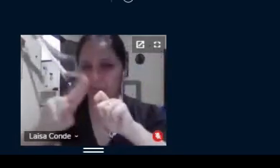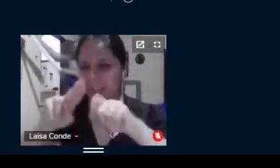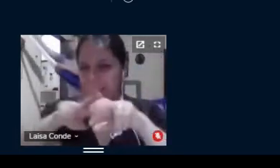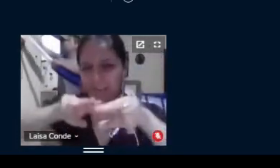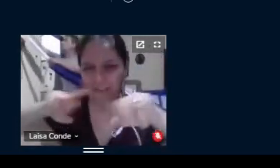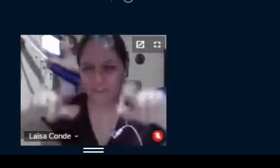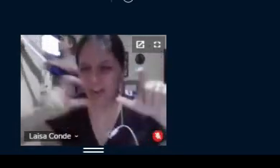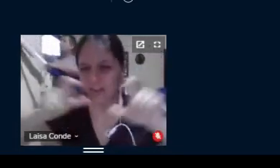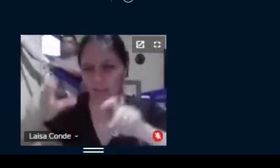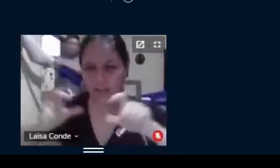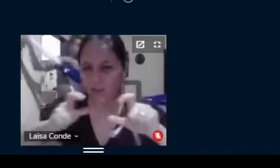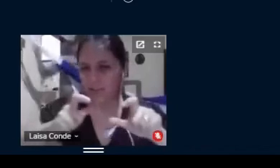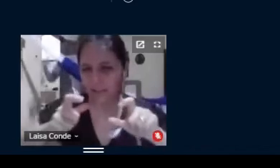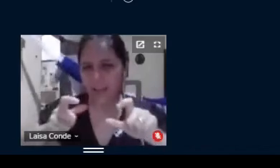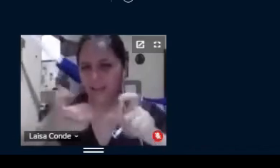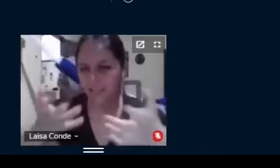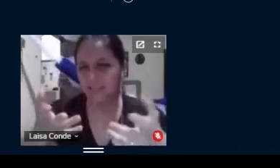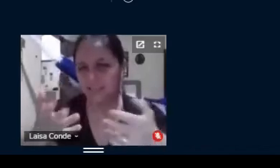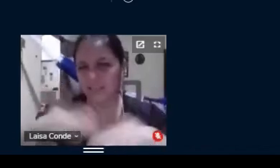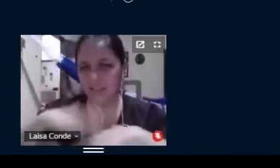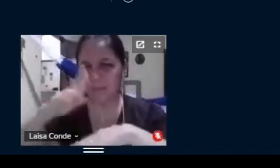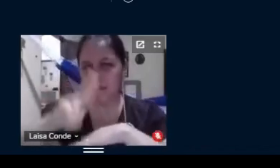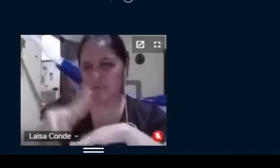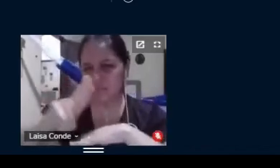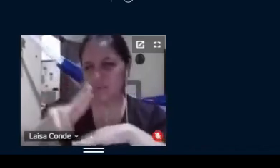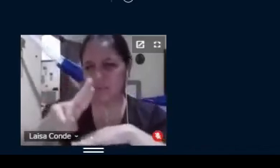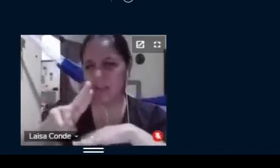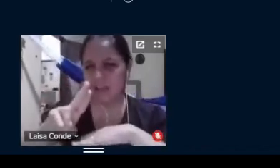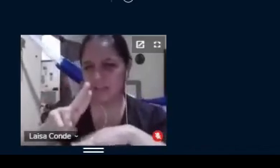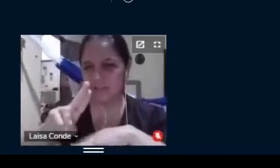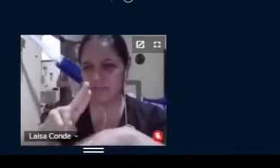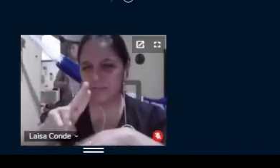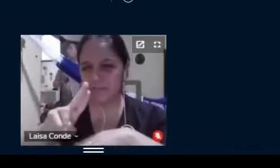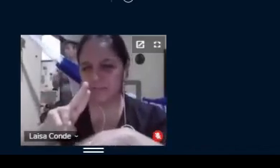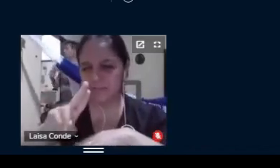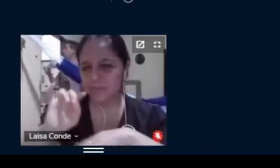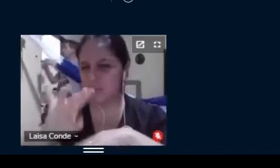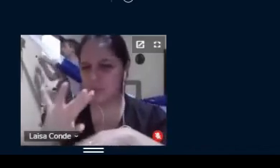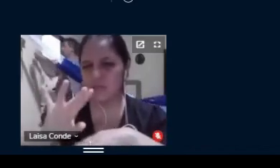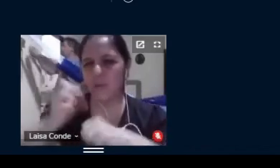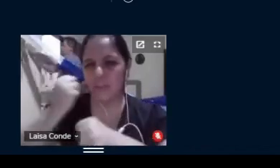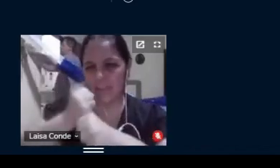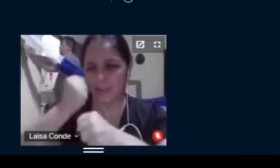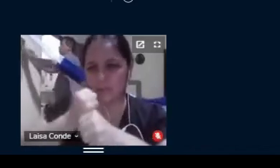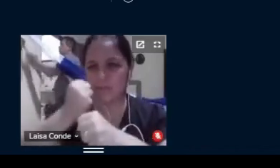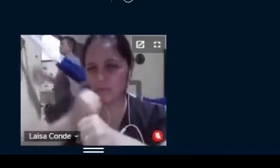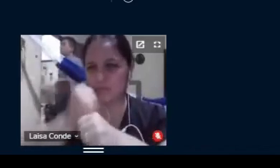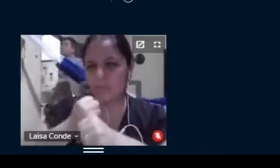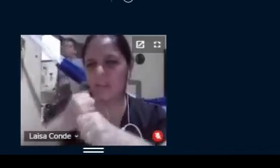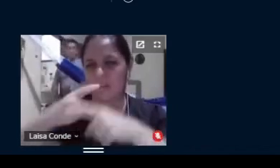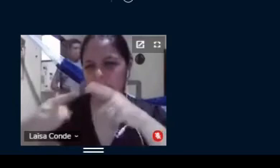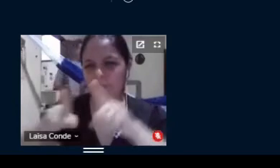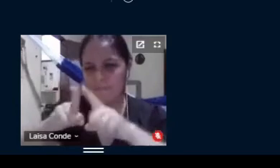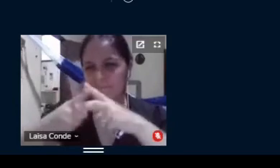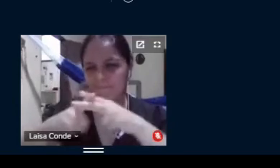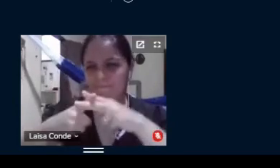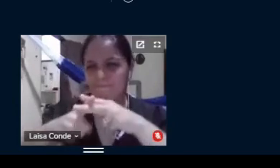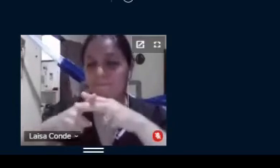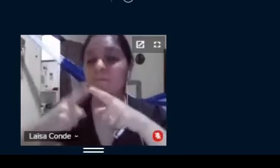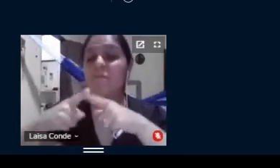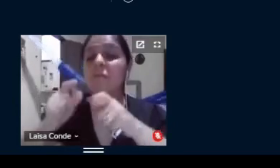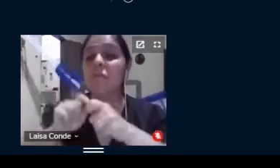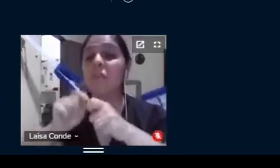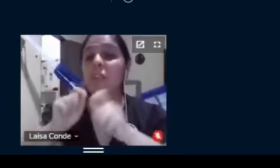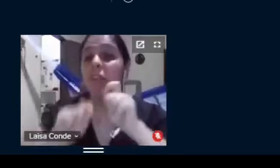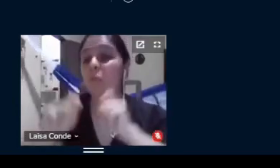isso aí é muito aplicado não só na parte de fabricação, mas na parte de manutenção. E aí ele vai fazer o que?